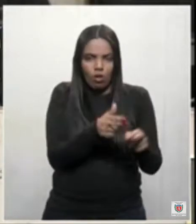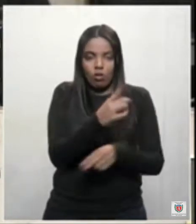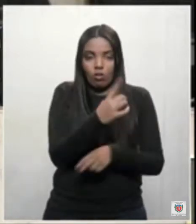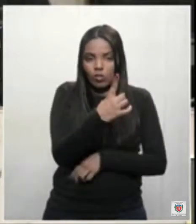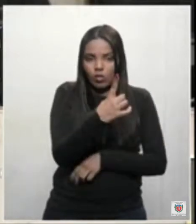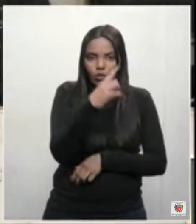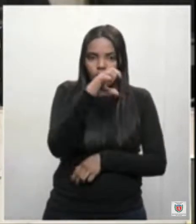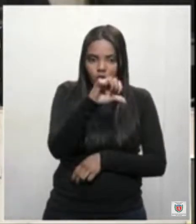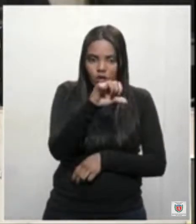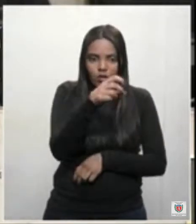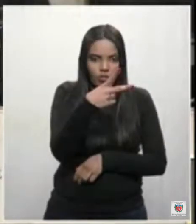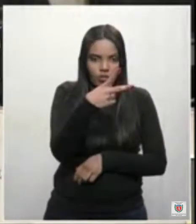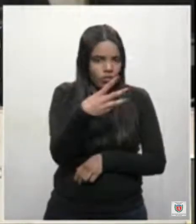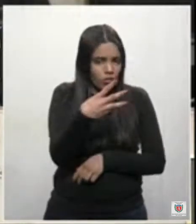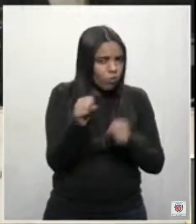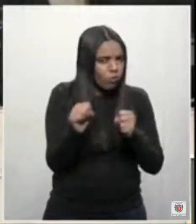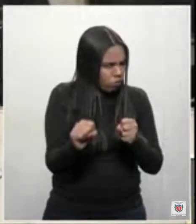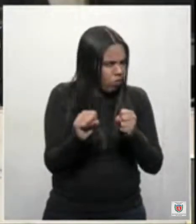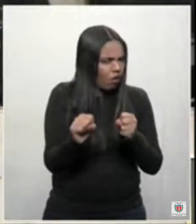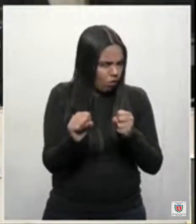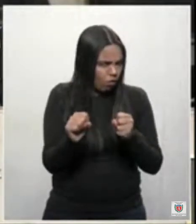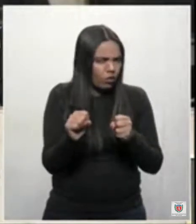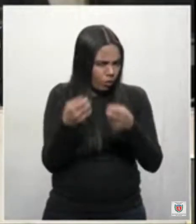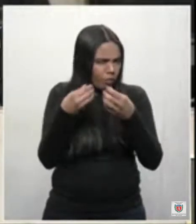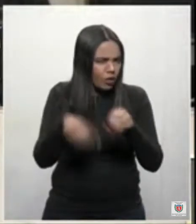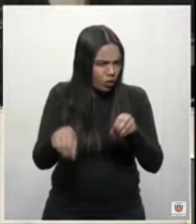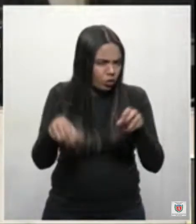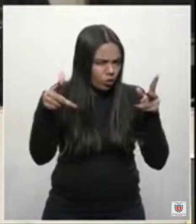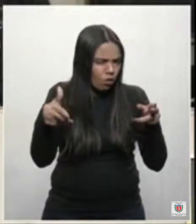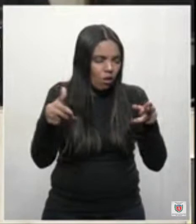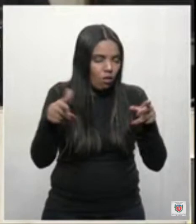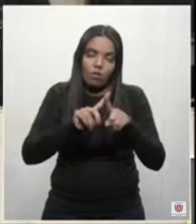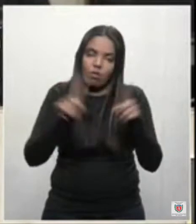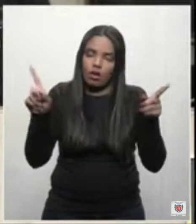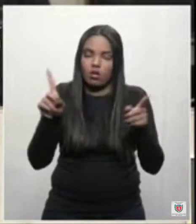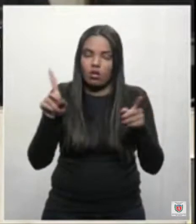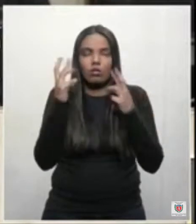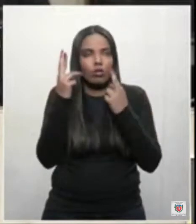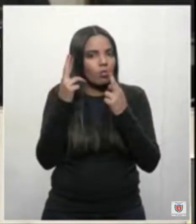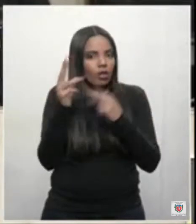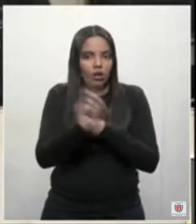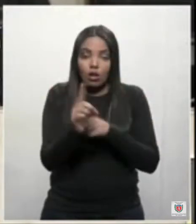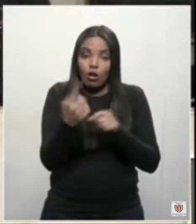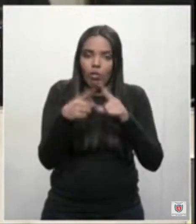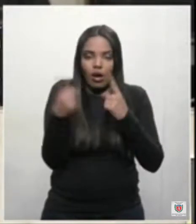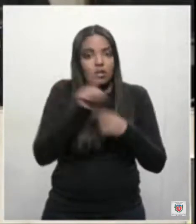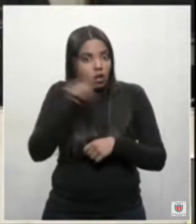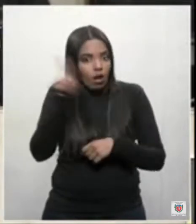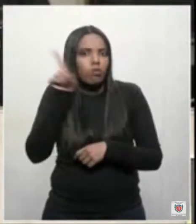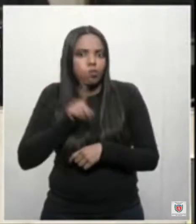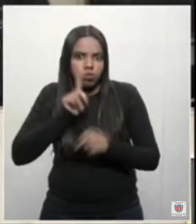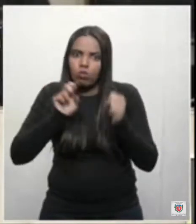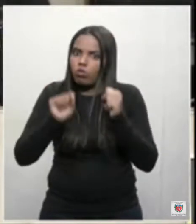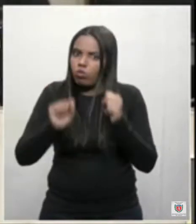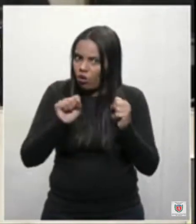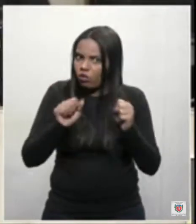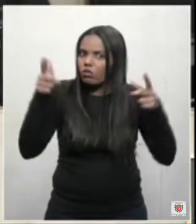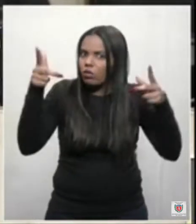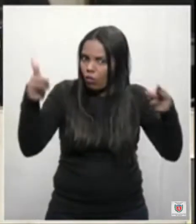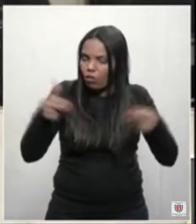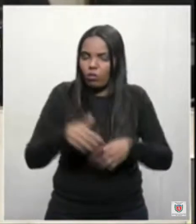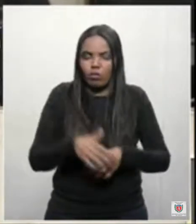1923, pode ser sim. E vamos torcer para que ela não seja, mas pelo menos nos Estados Unidos ela pode ser. O problema é o seguinte,